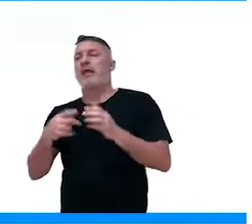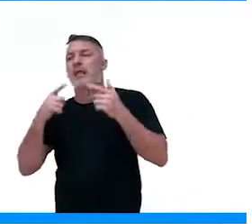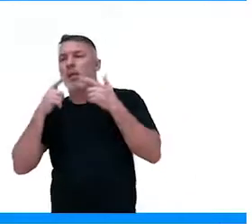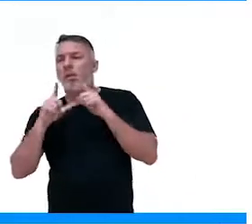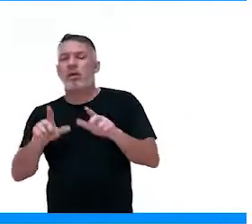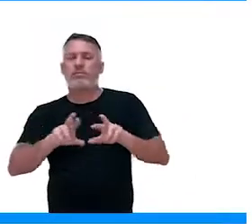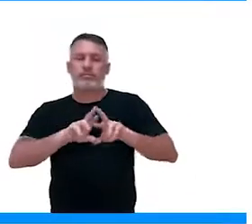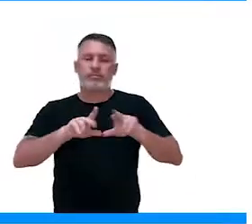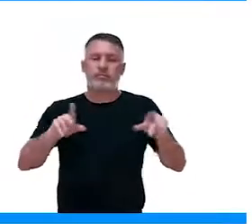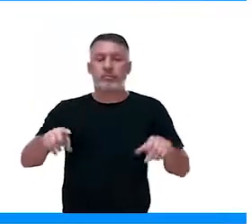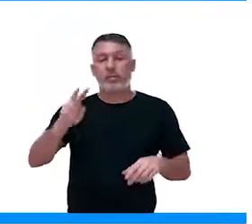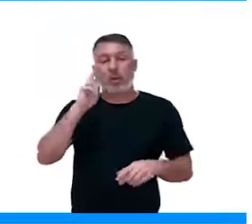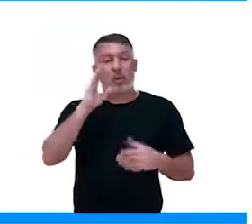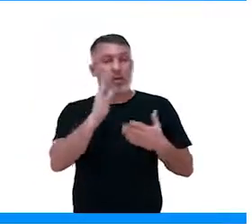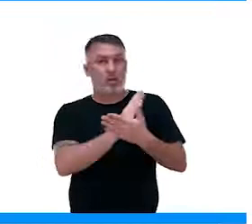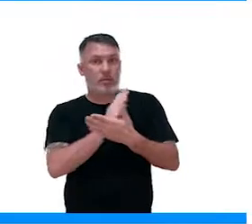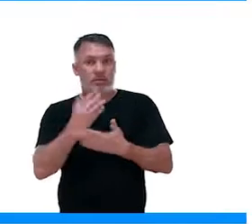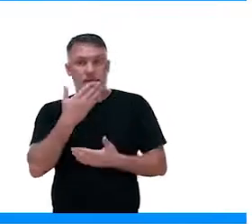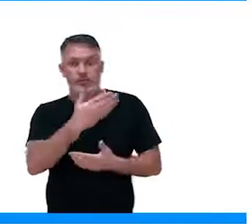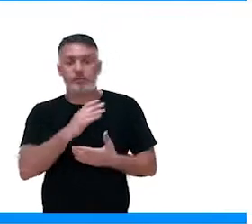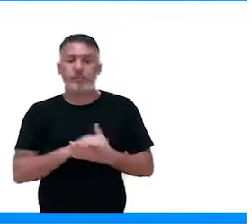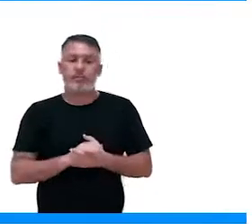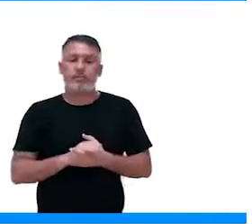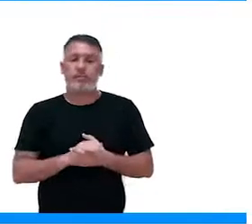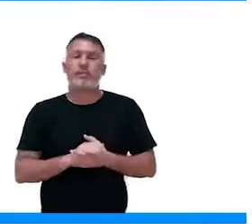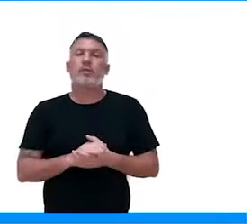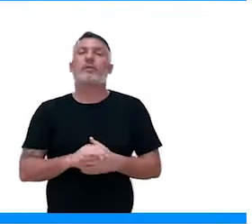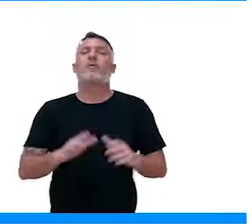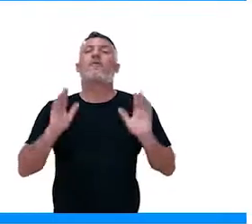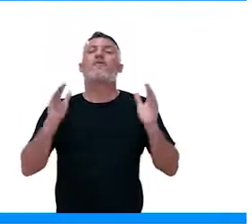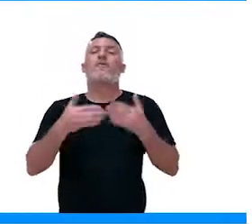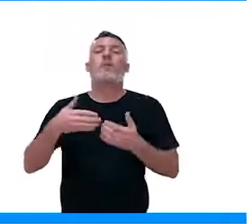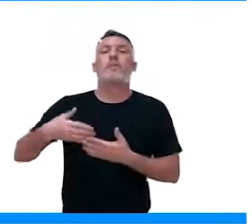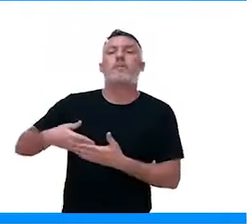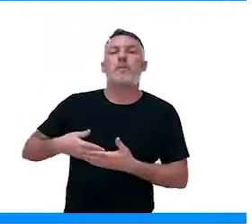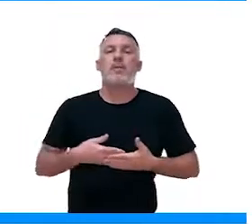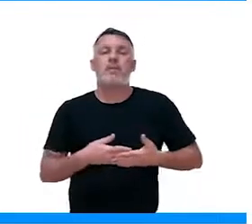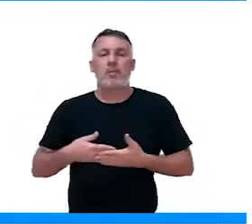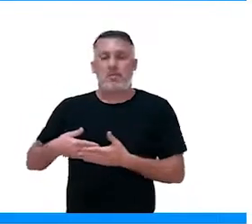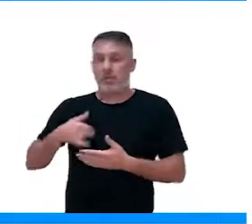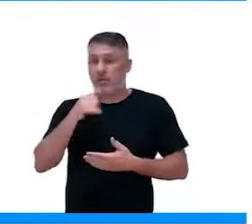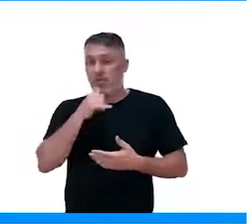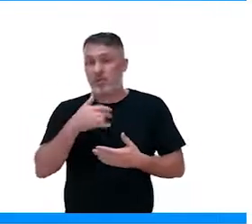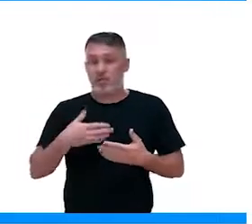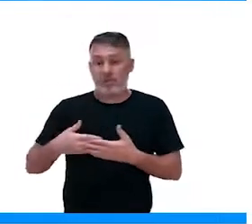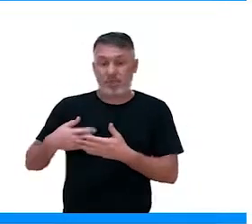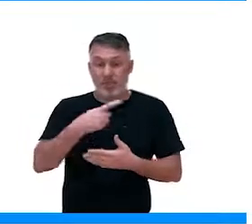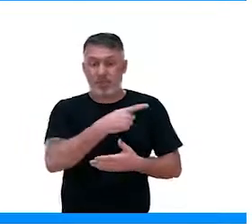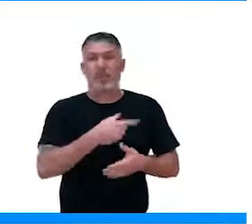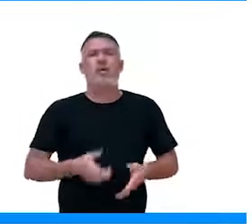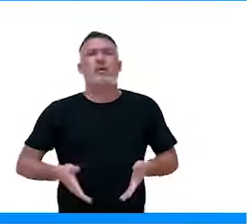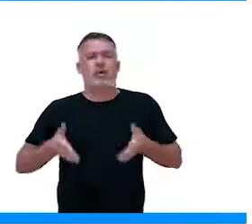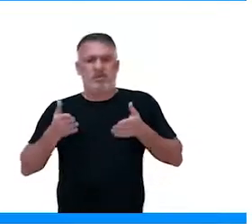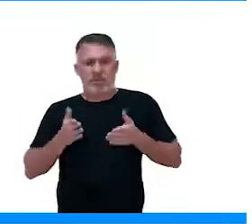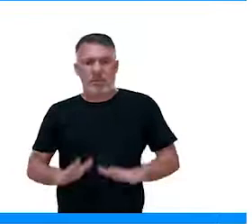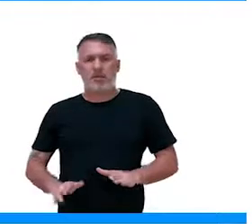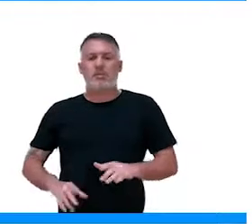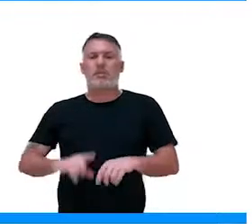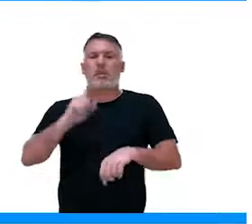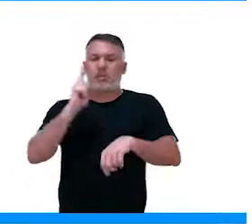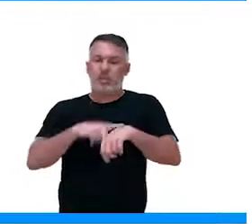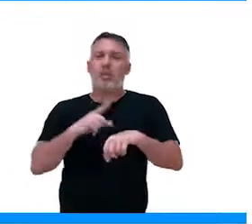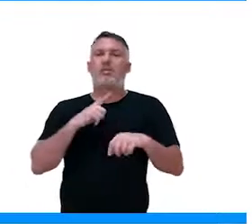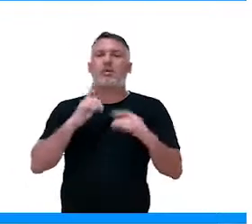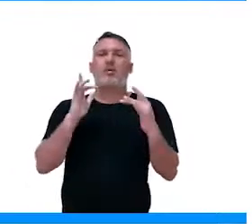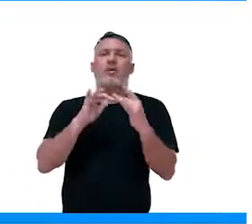né? Vamos ver algumas coisas, né? Em relação aos bebês, né? Os bebês, eles nascem e eles logo